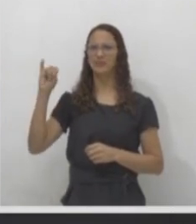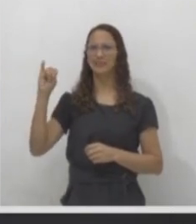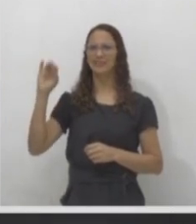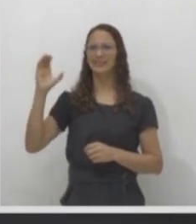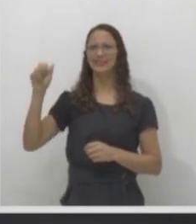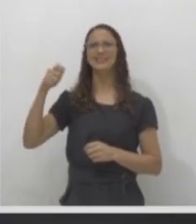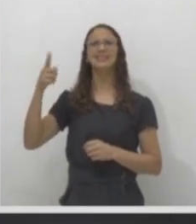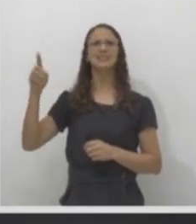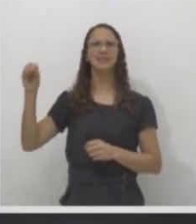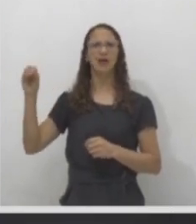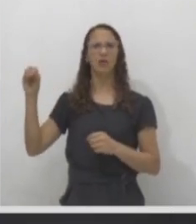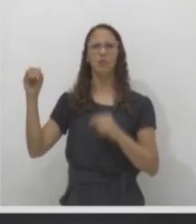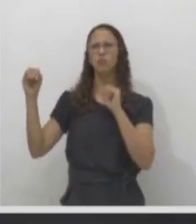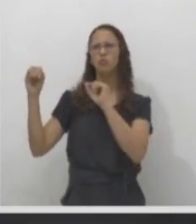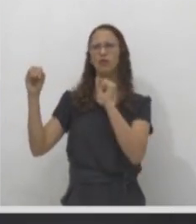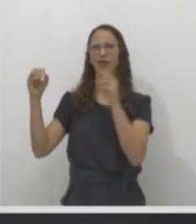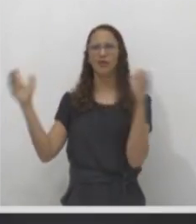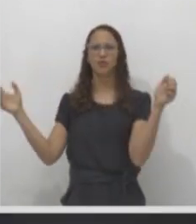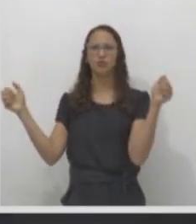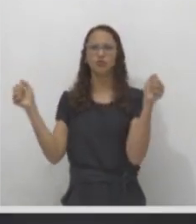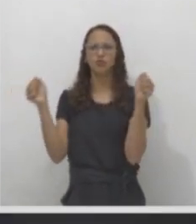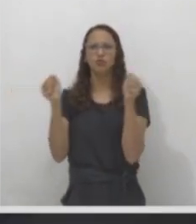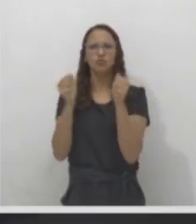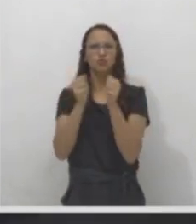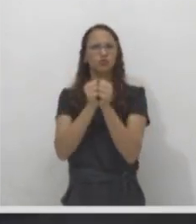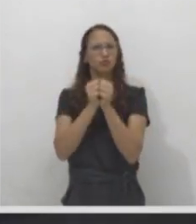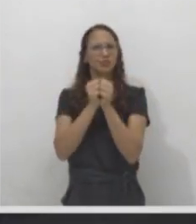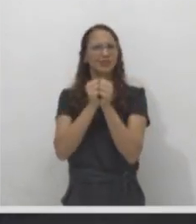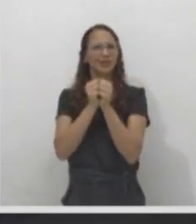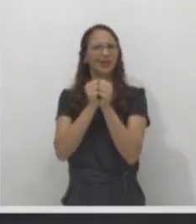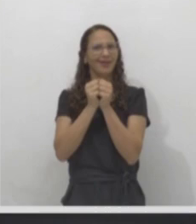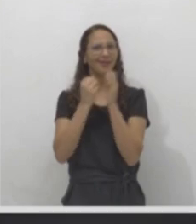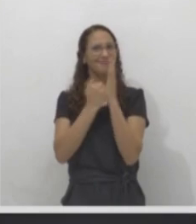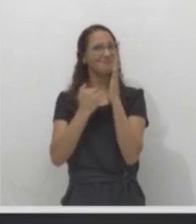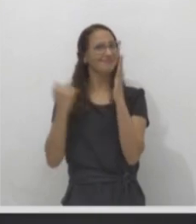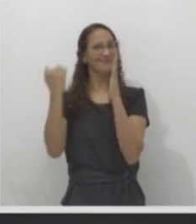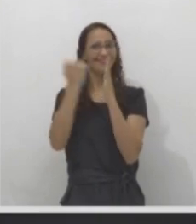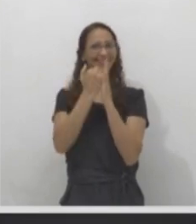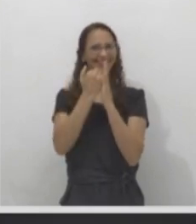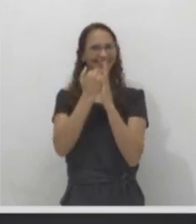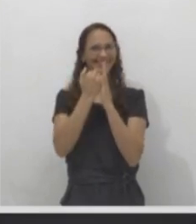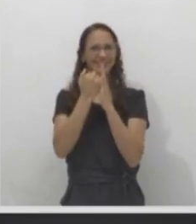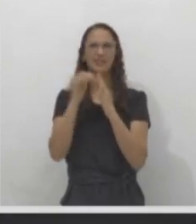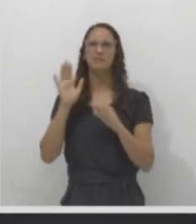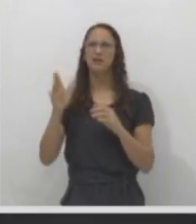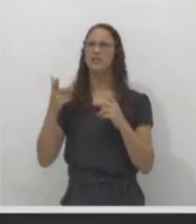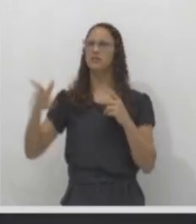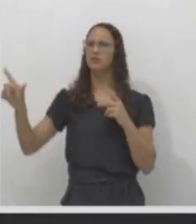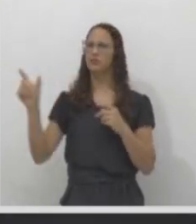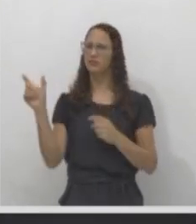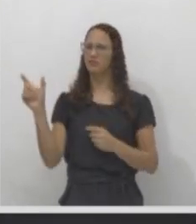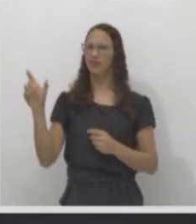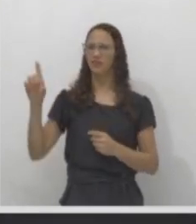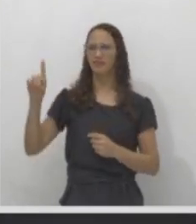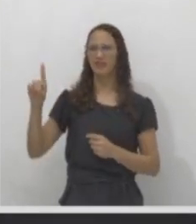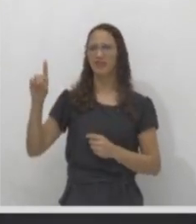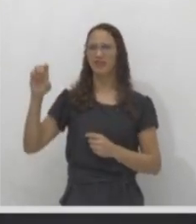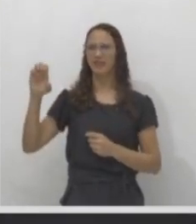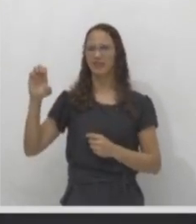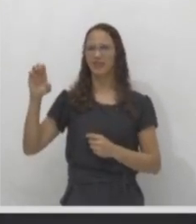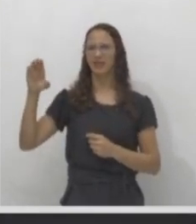de acrescentar algo. Já a decomposição, ela nos dá a ideia de separar,